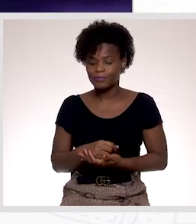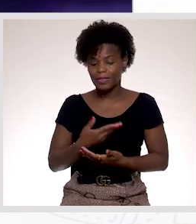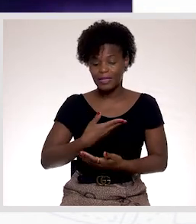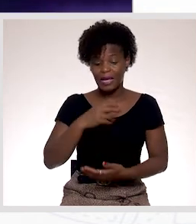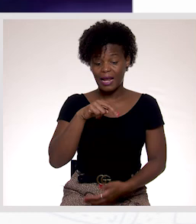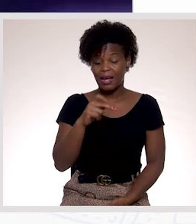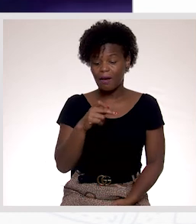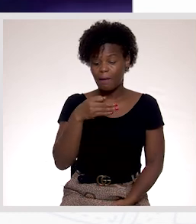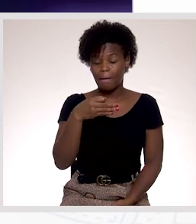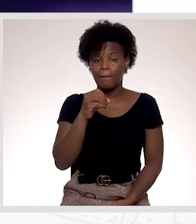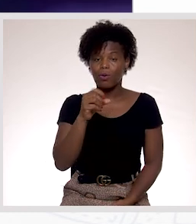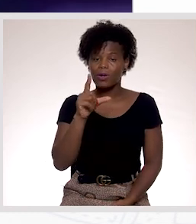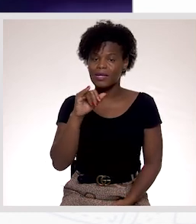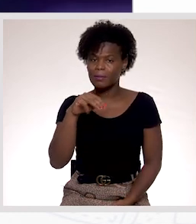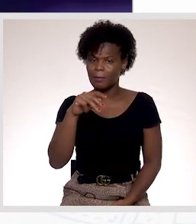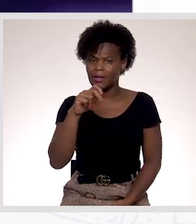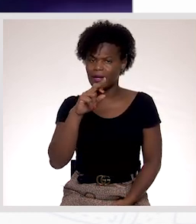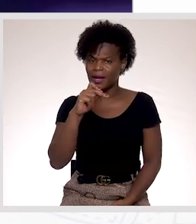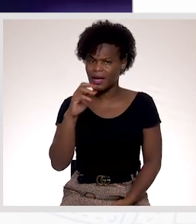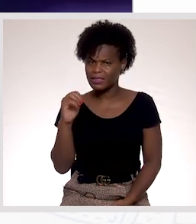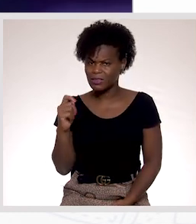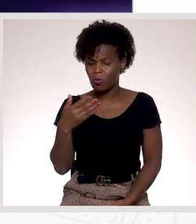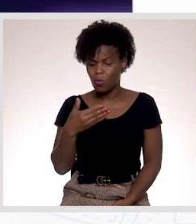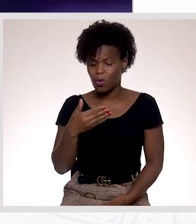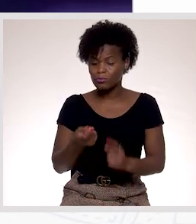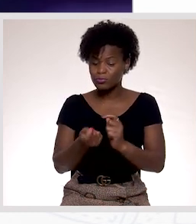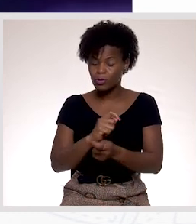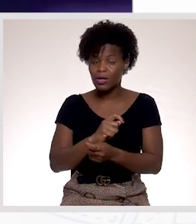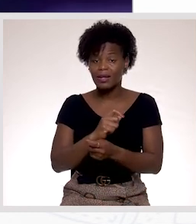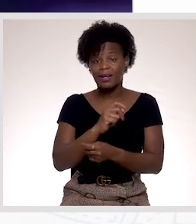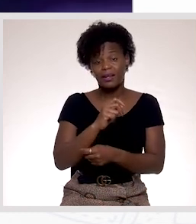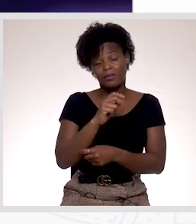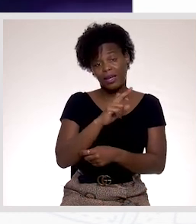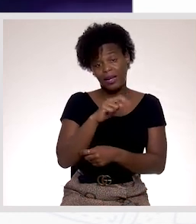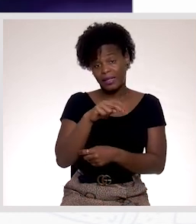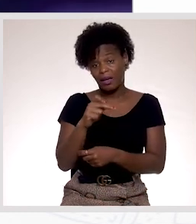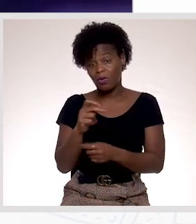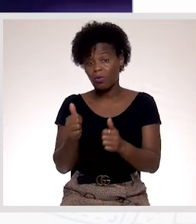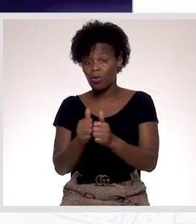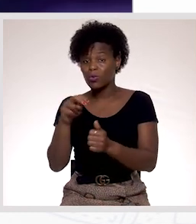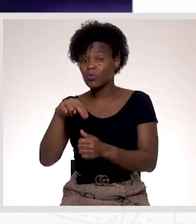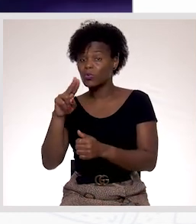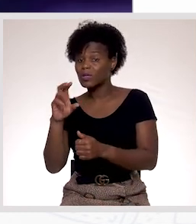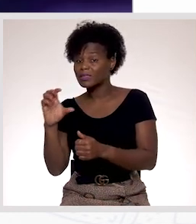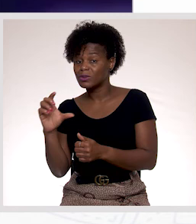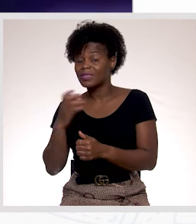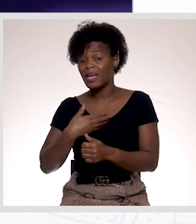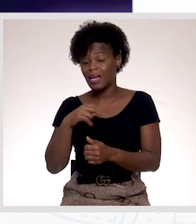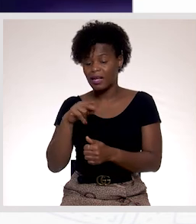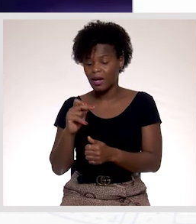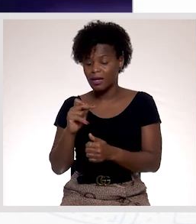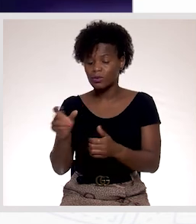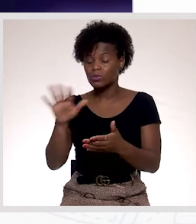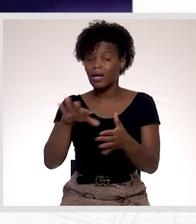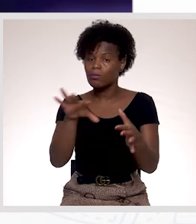DNA polimerase 1 substitui os iniciadores de RNA com nucleotídeos de DNA. E ligase DNA é usada